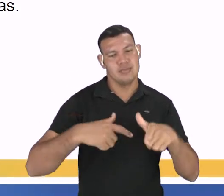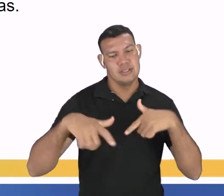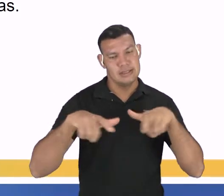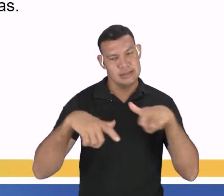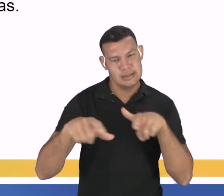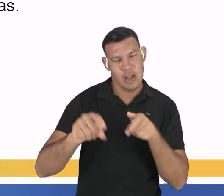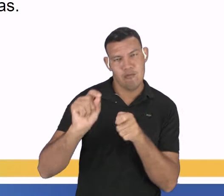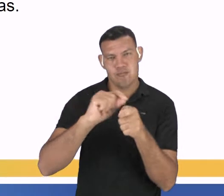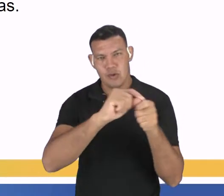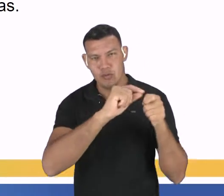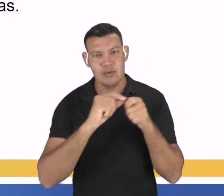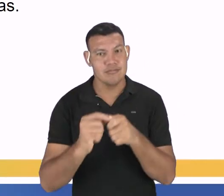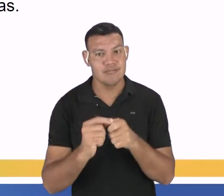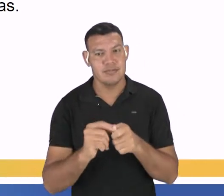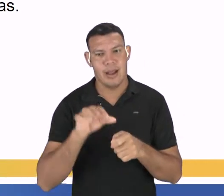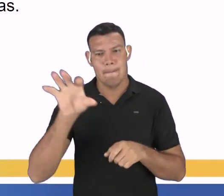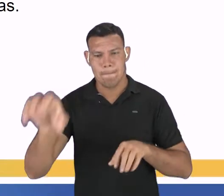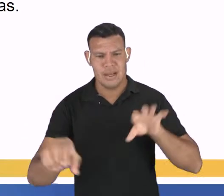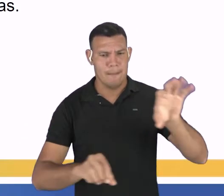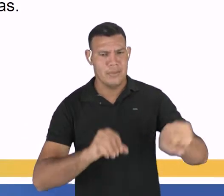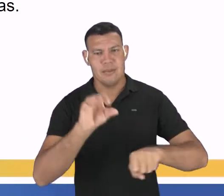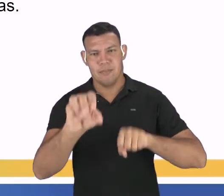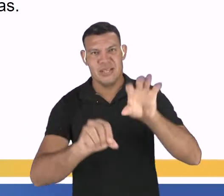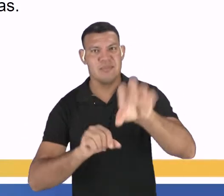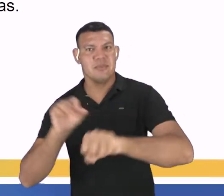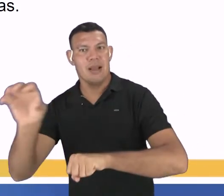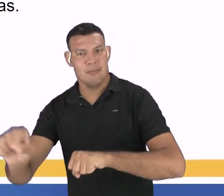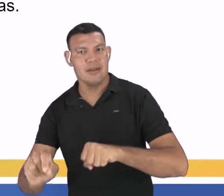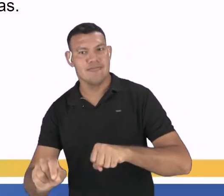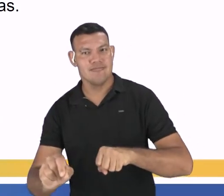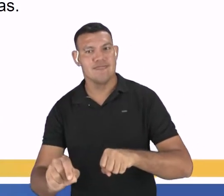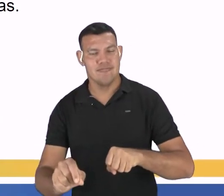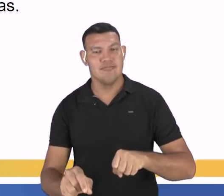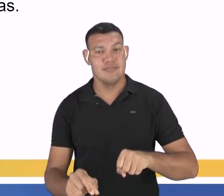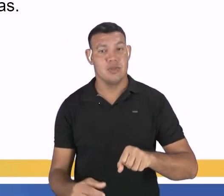Dessa forma, a tomada de terras no continente se intensificou